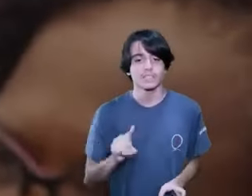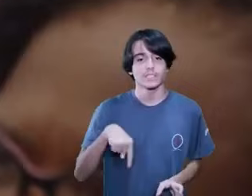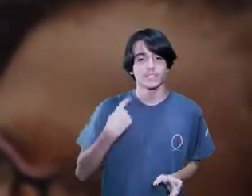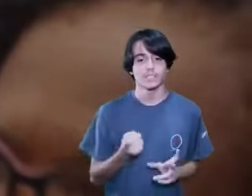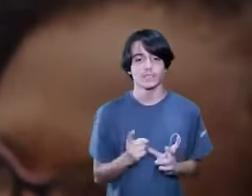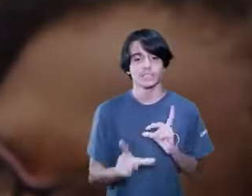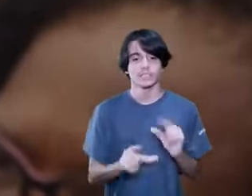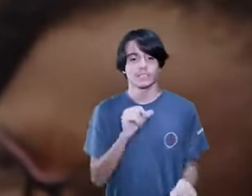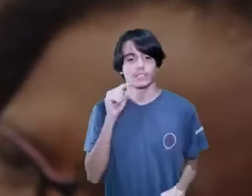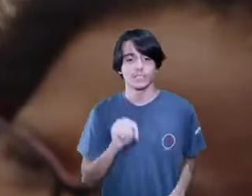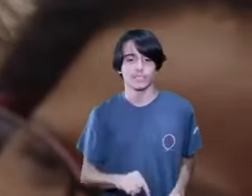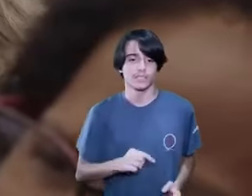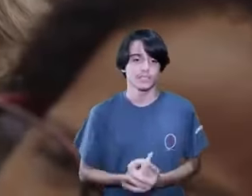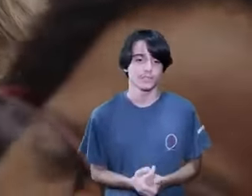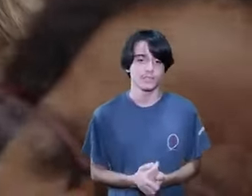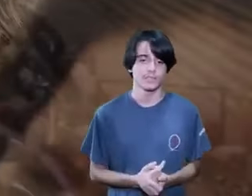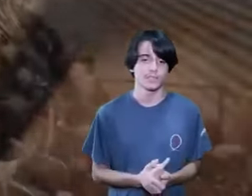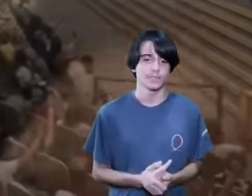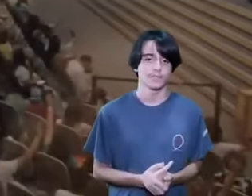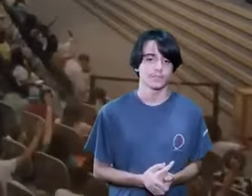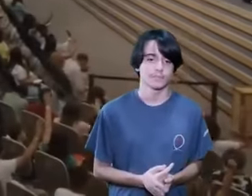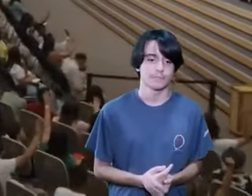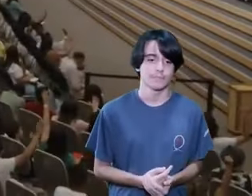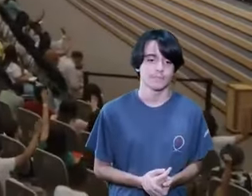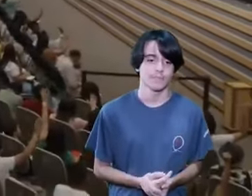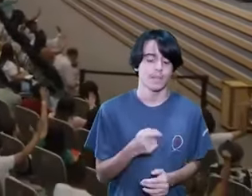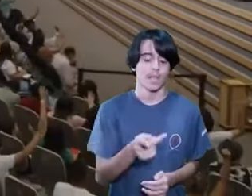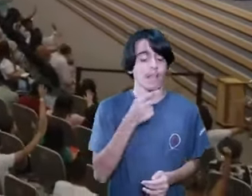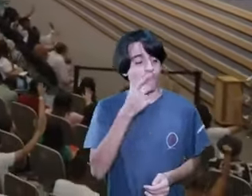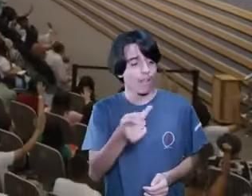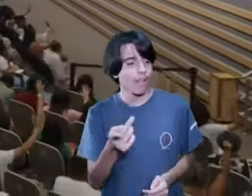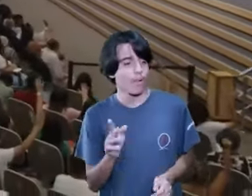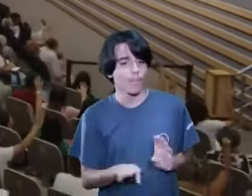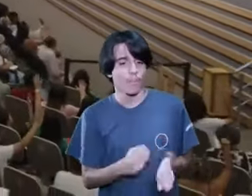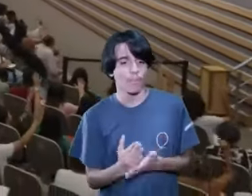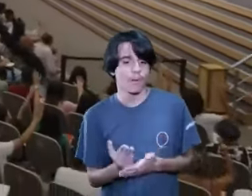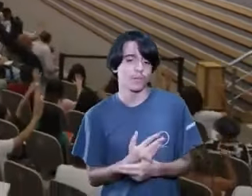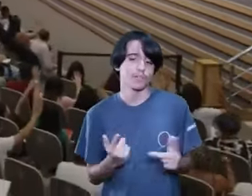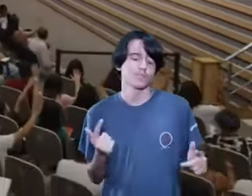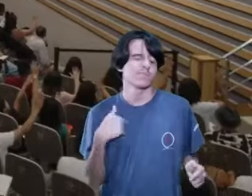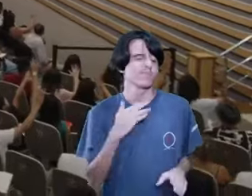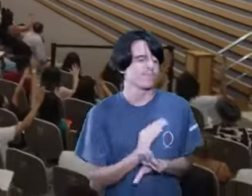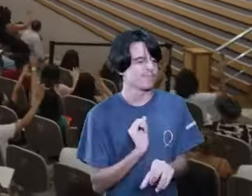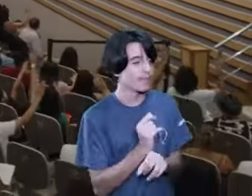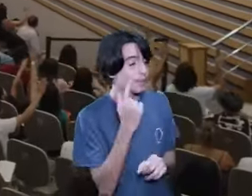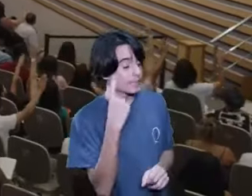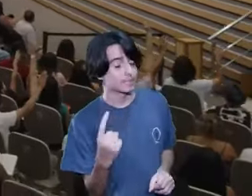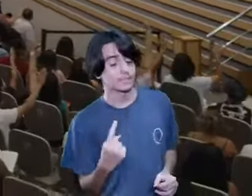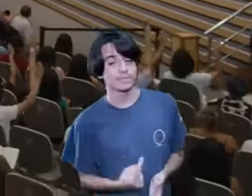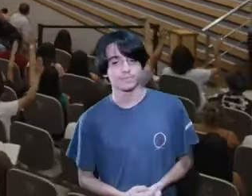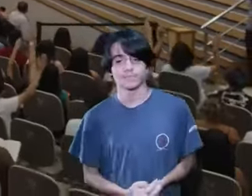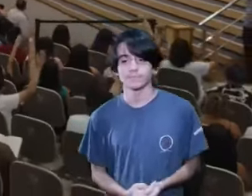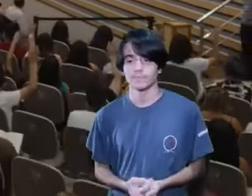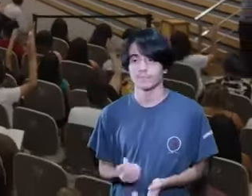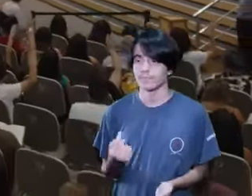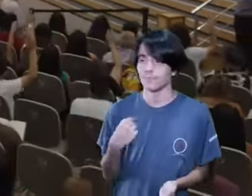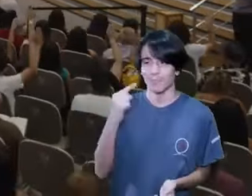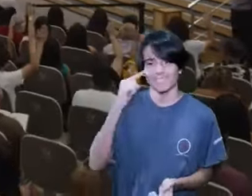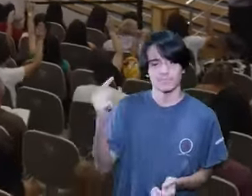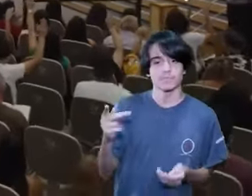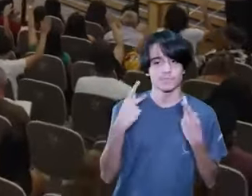gente saia daqui. E se alguém falar alguma coisa, diz: calma aí, eu estou pensando. Calma aí, eu estou